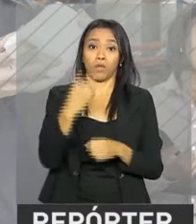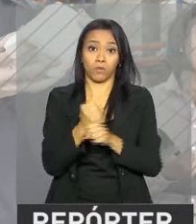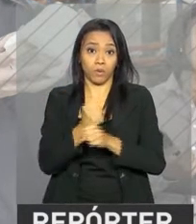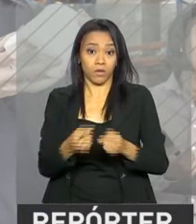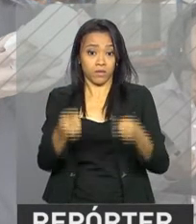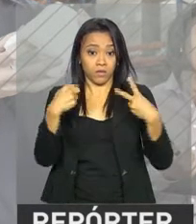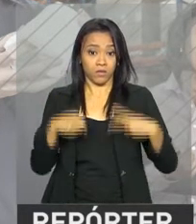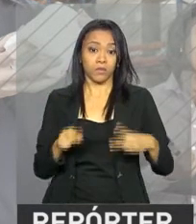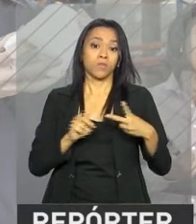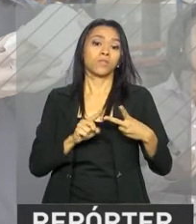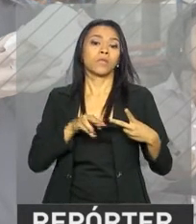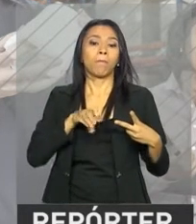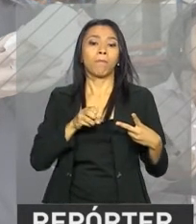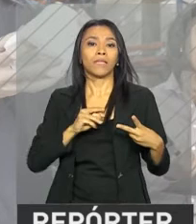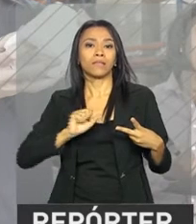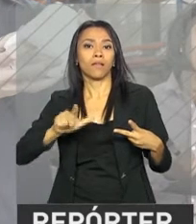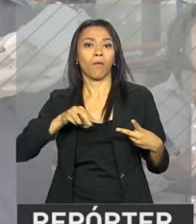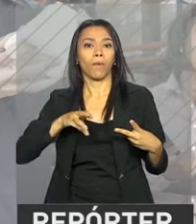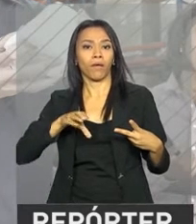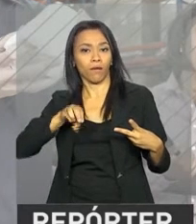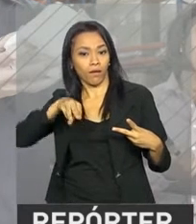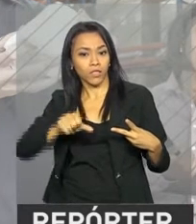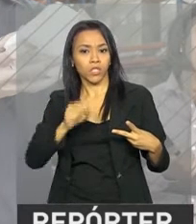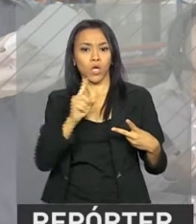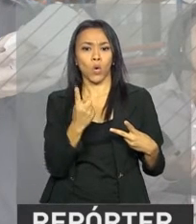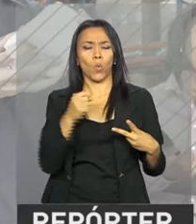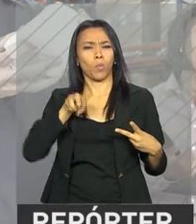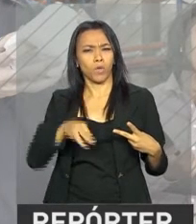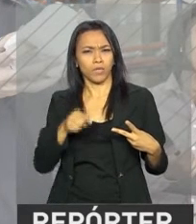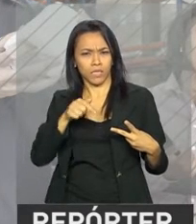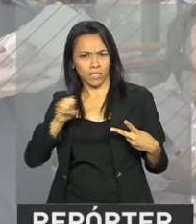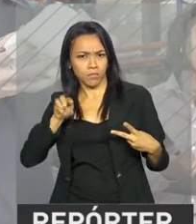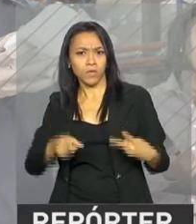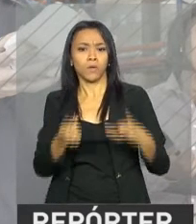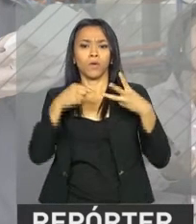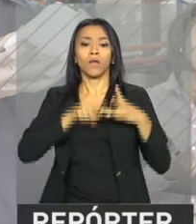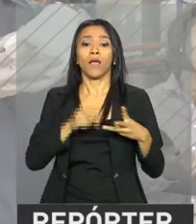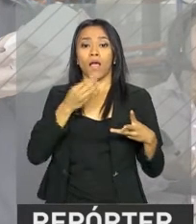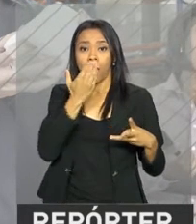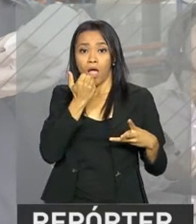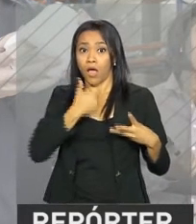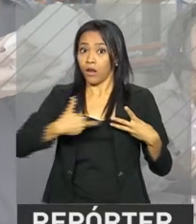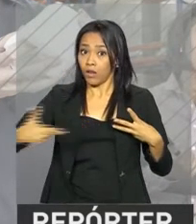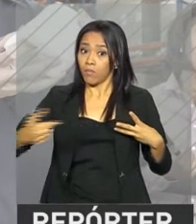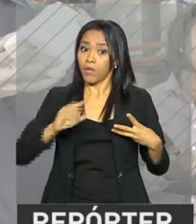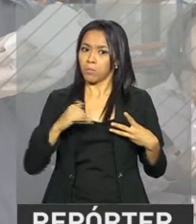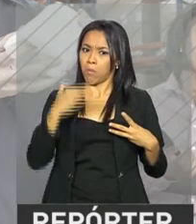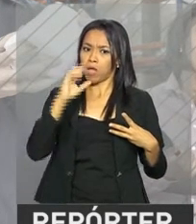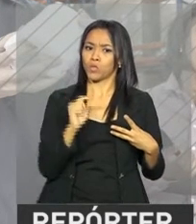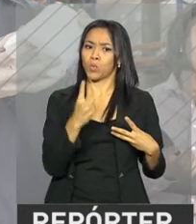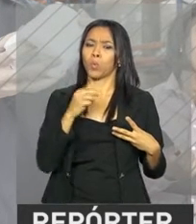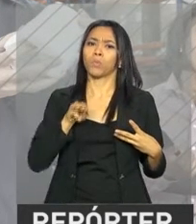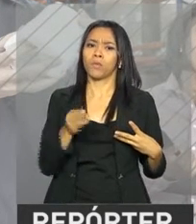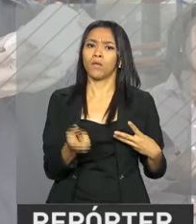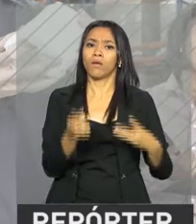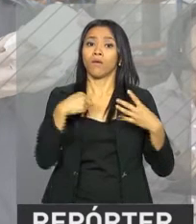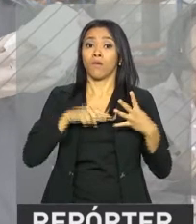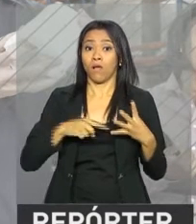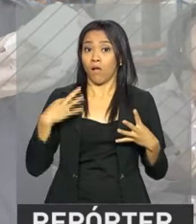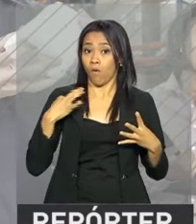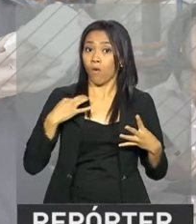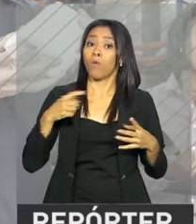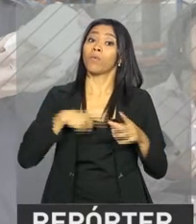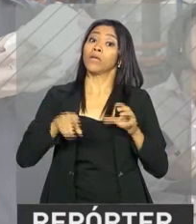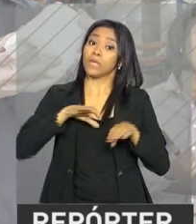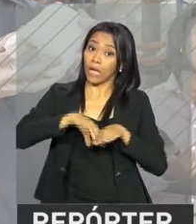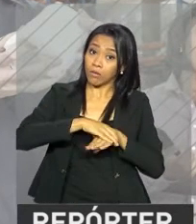4 anos, metal mecânica com mais de 1 milhão e 700 mil, alimentos superior a 1 milhão e 200 mil e vestuário e